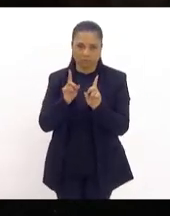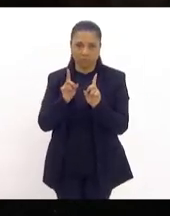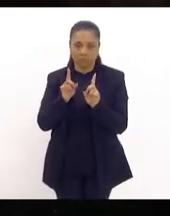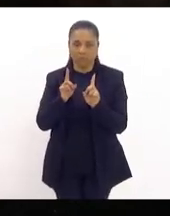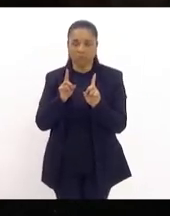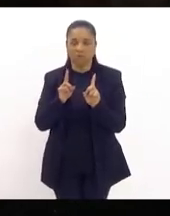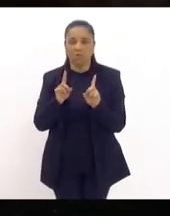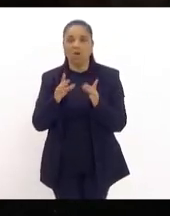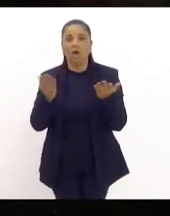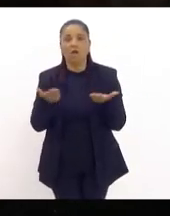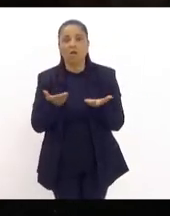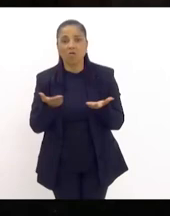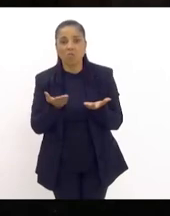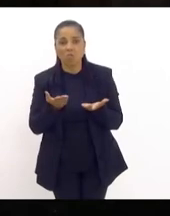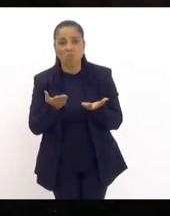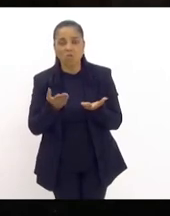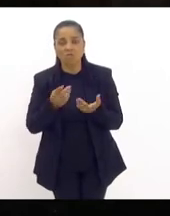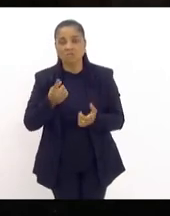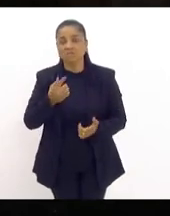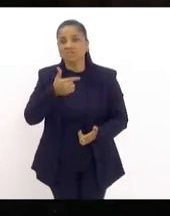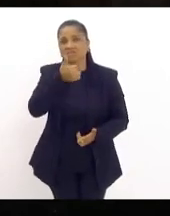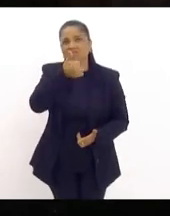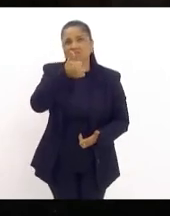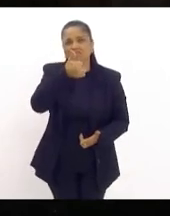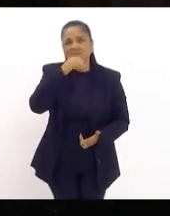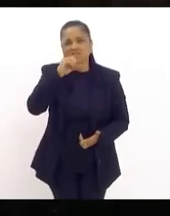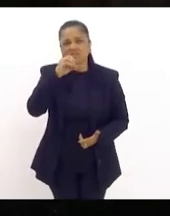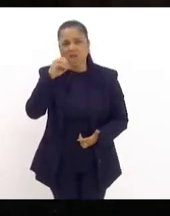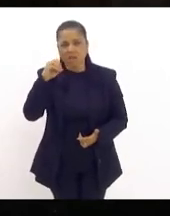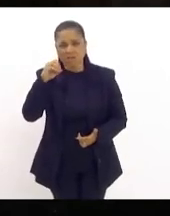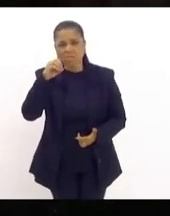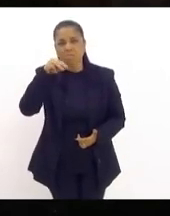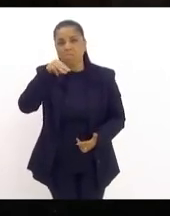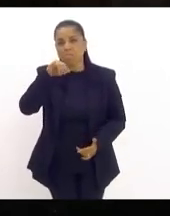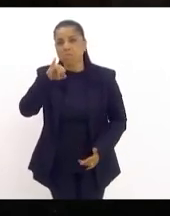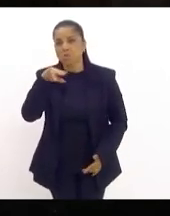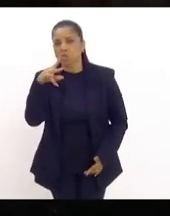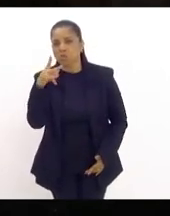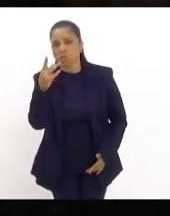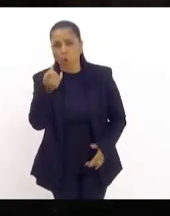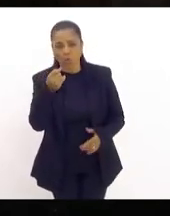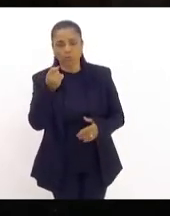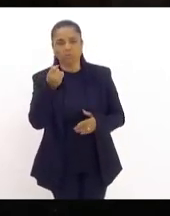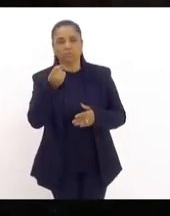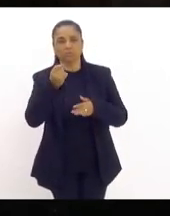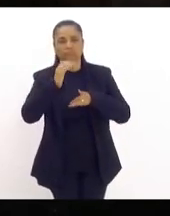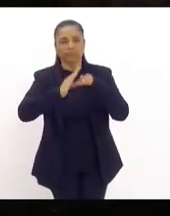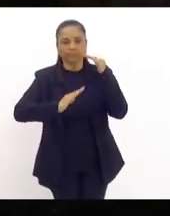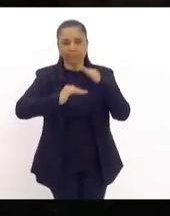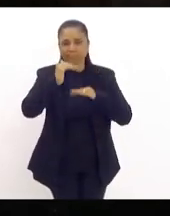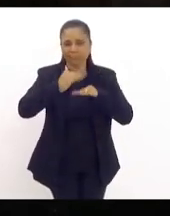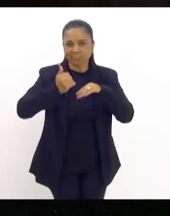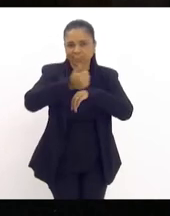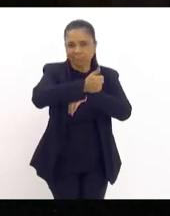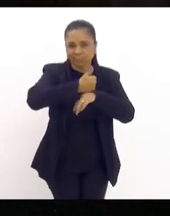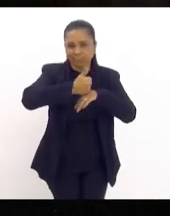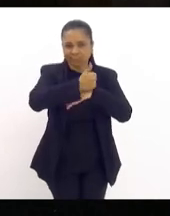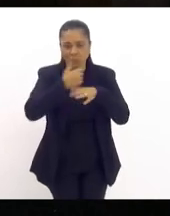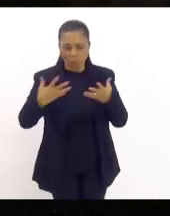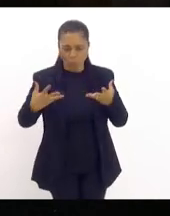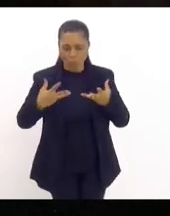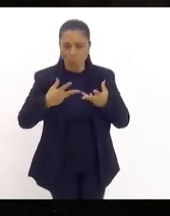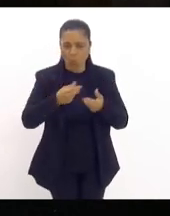estão sendo aportados no primeiro momento 100 milhões para garantir a qualificação dos profissionais de segurança, para